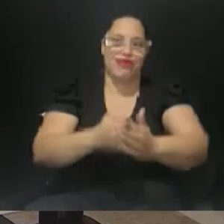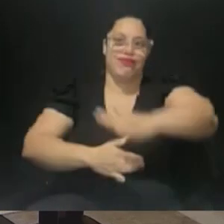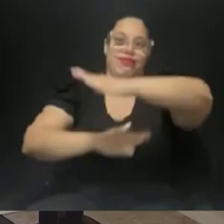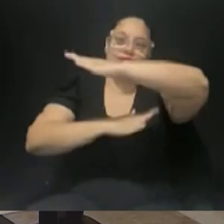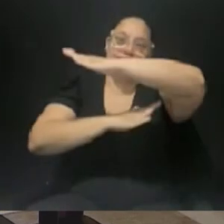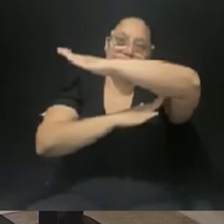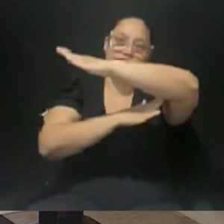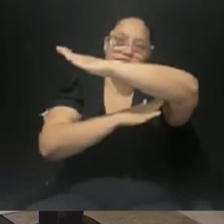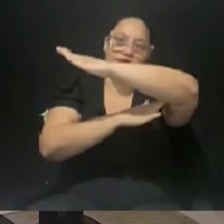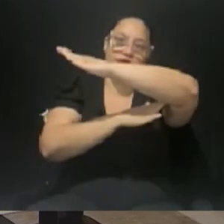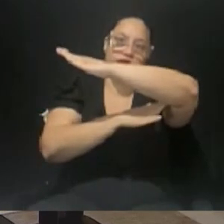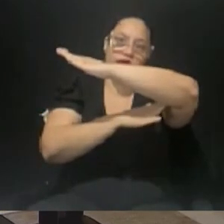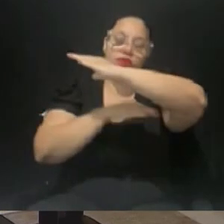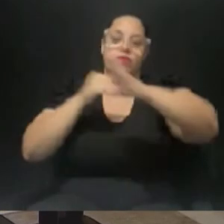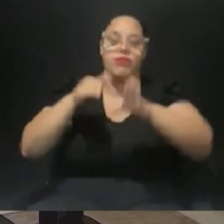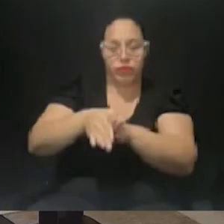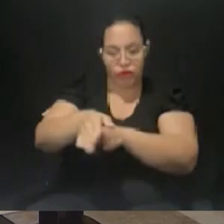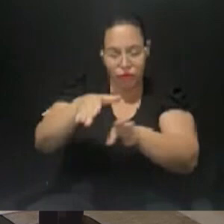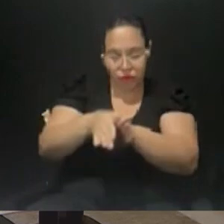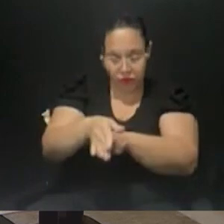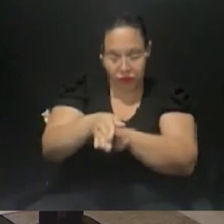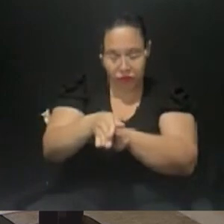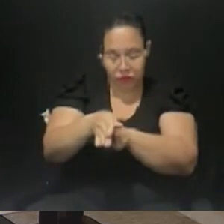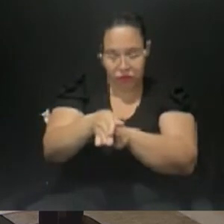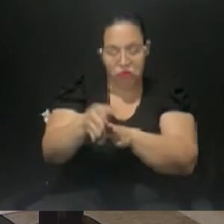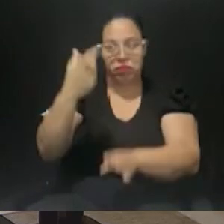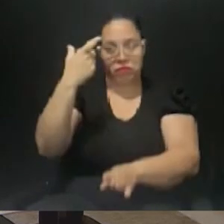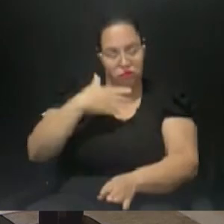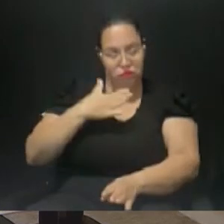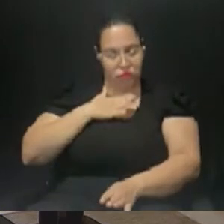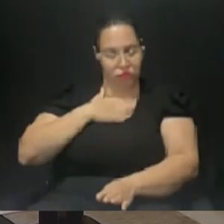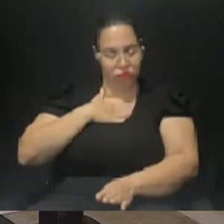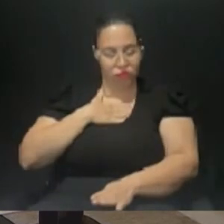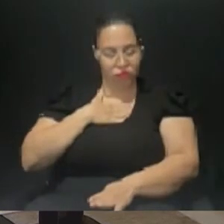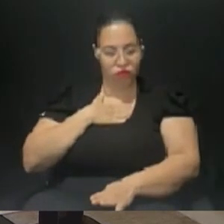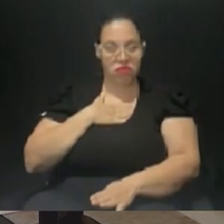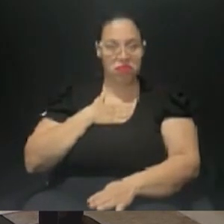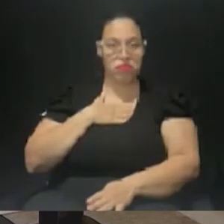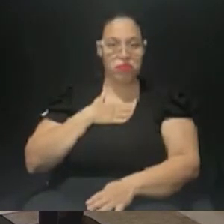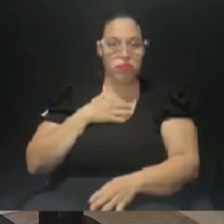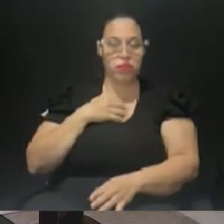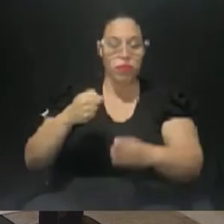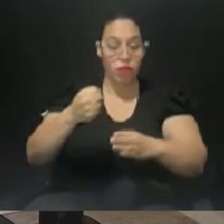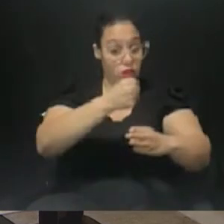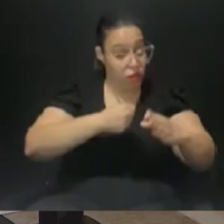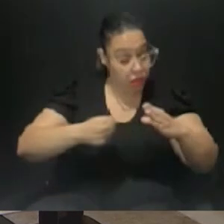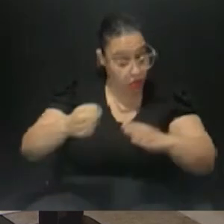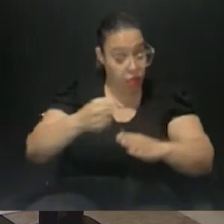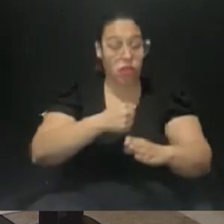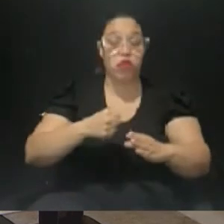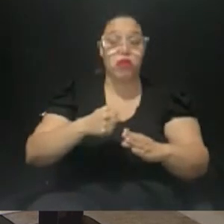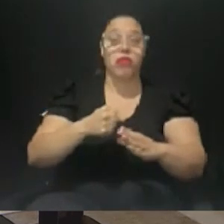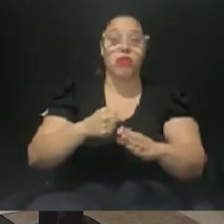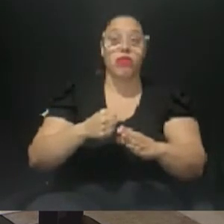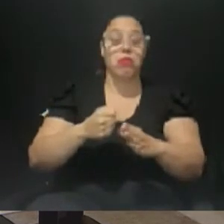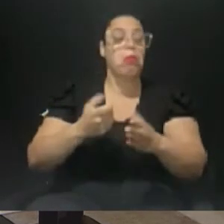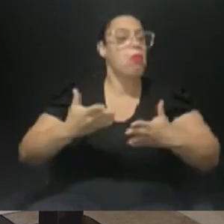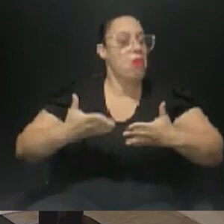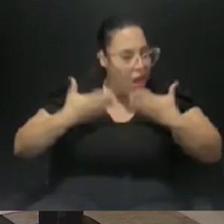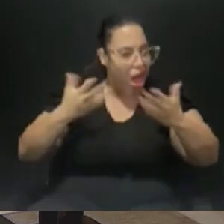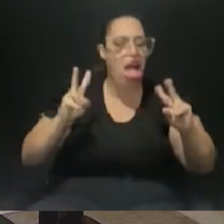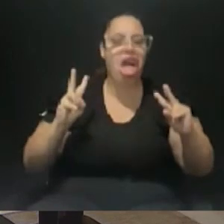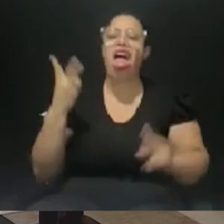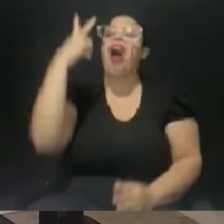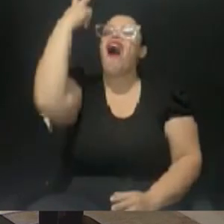sugestão do Roberto Cardinali, que tinha uma revista de gastronomia, no sentido mesmo da gente valorizar esse segmento